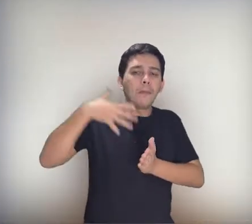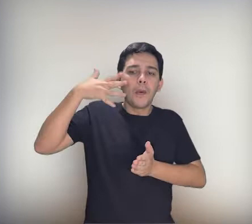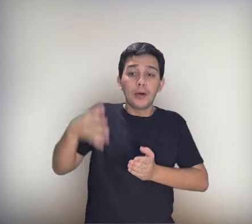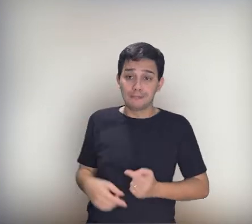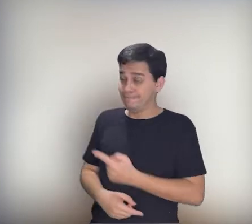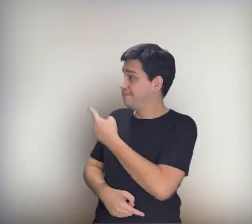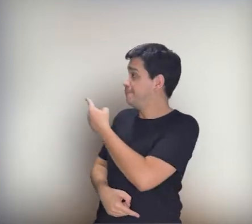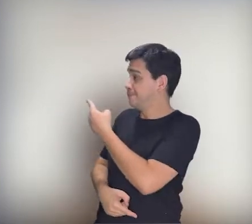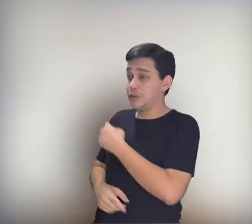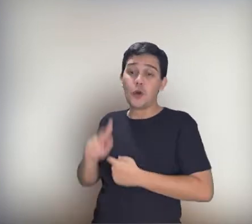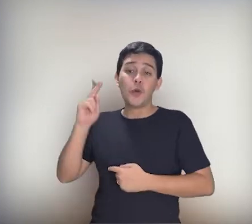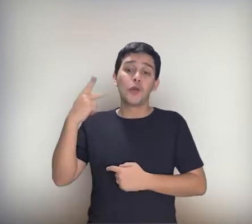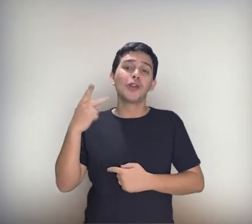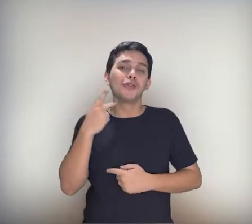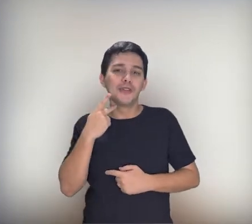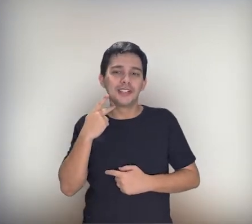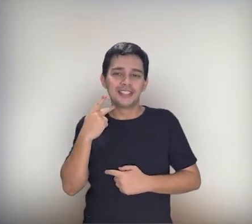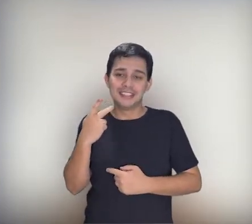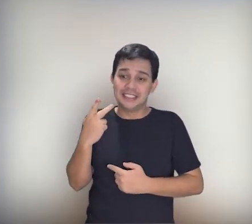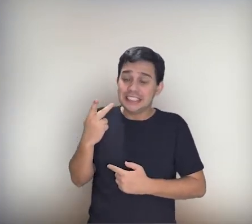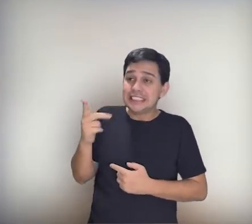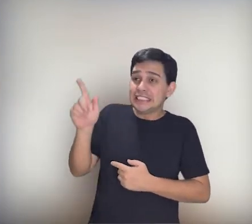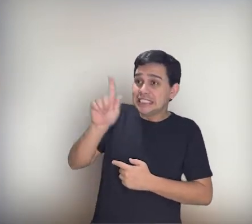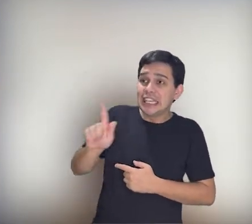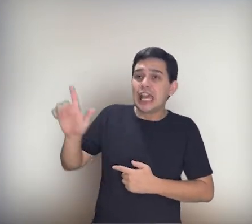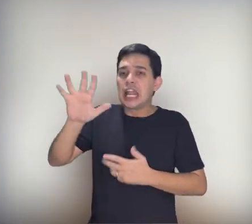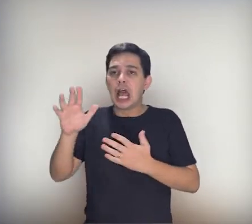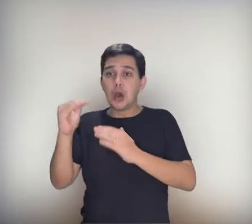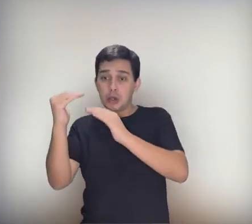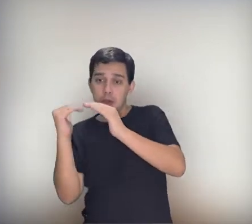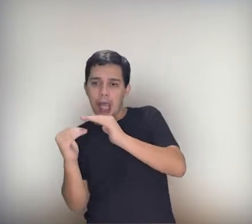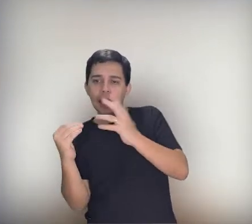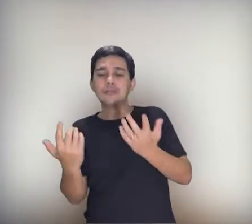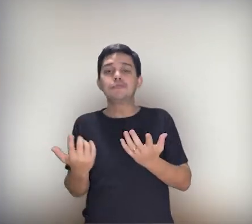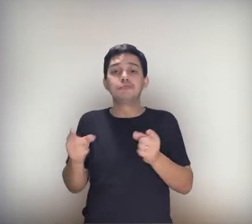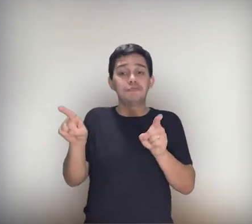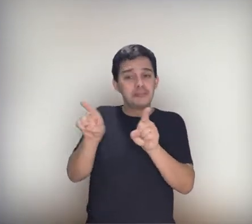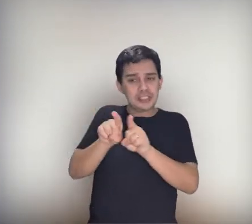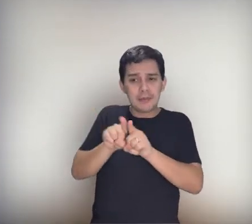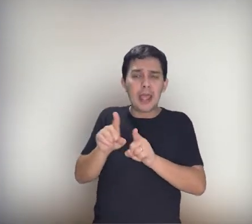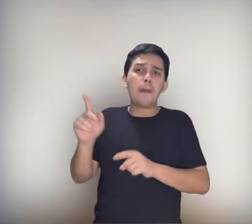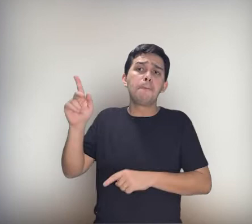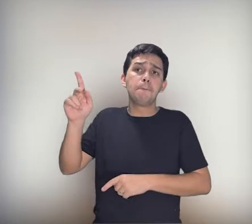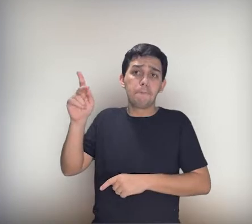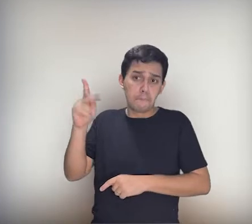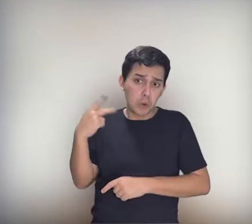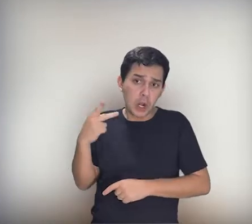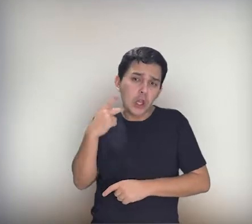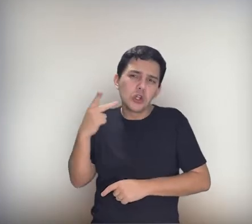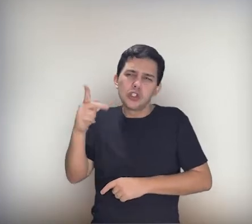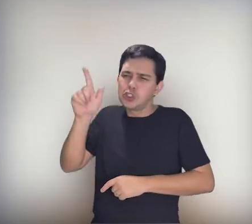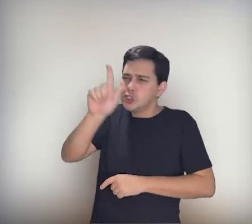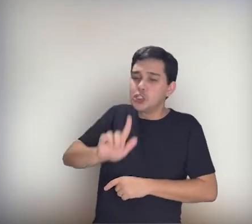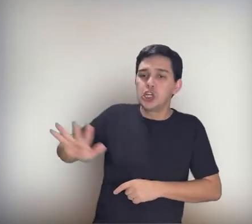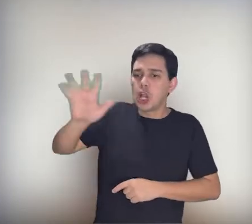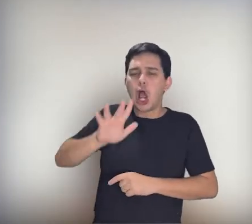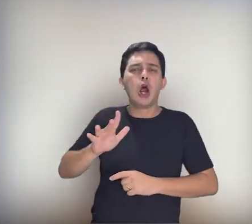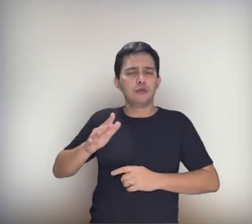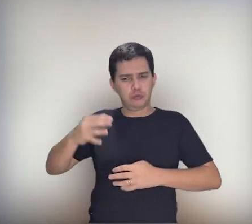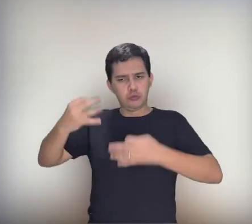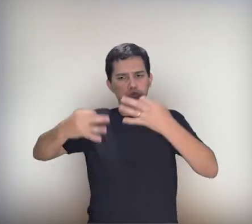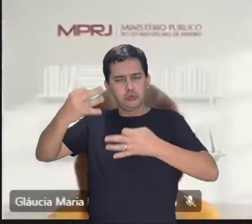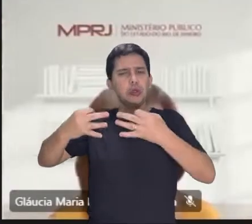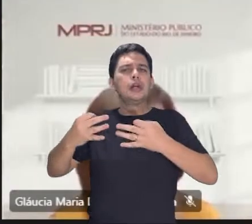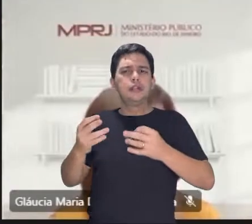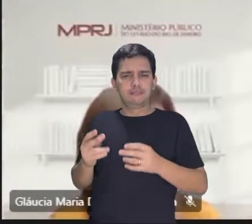Neto, Subprocurador-Geral de Justiça de Administração do MPRJ e Procurador-Geral de Justiça em exercício na